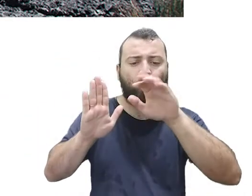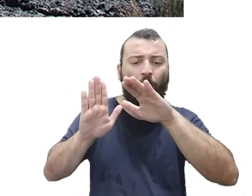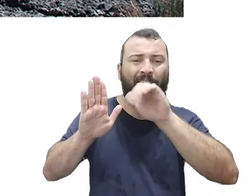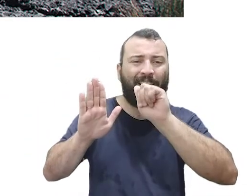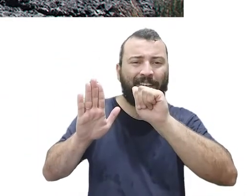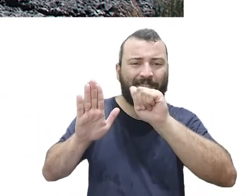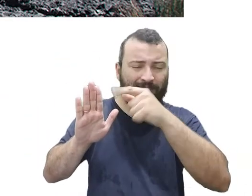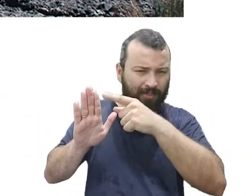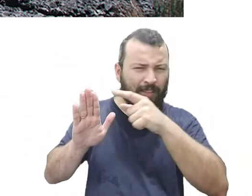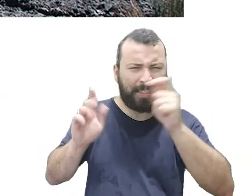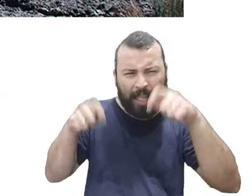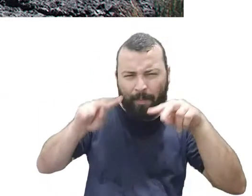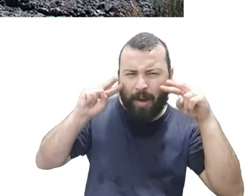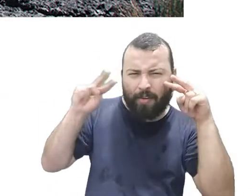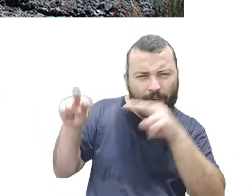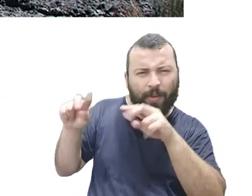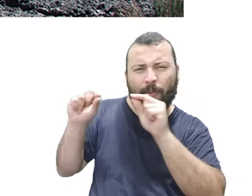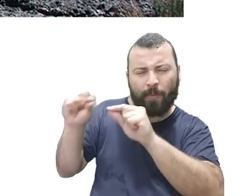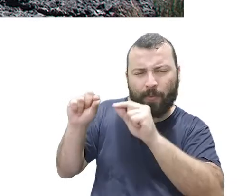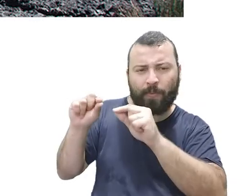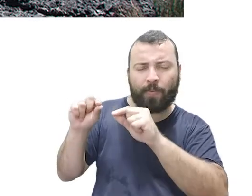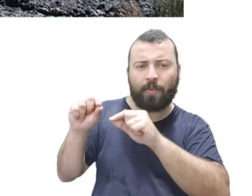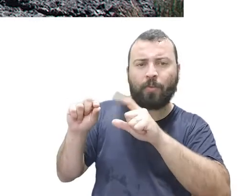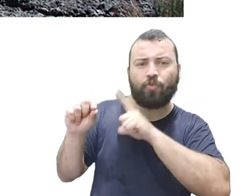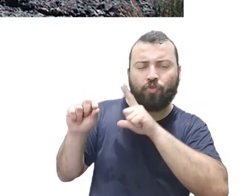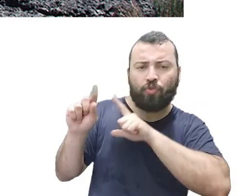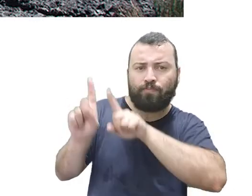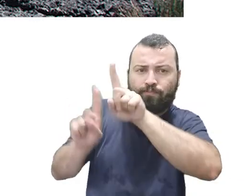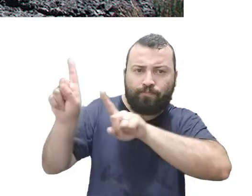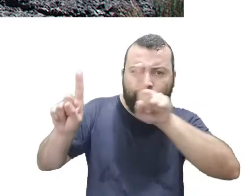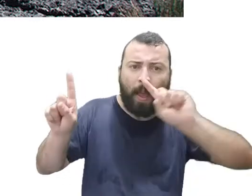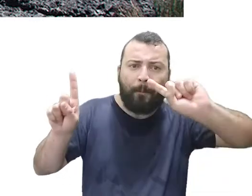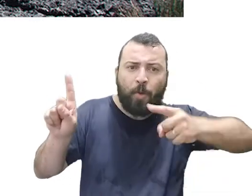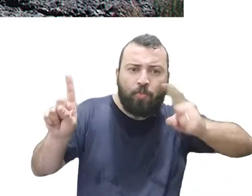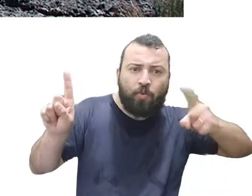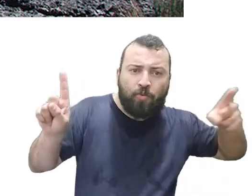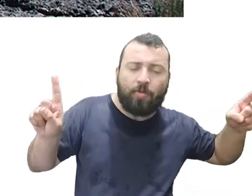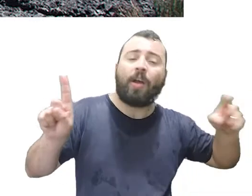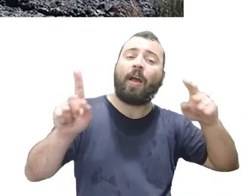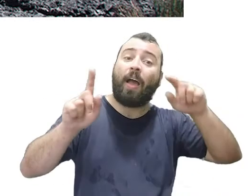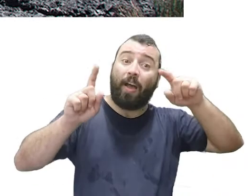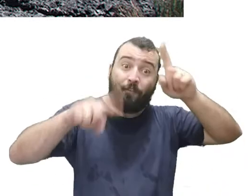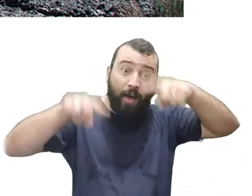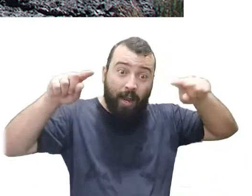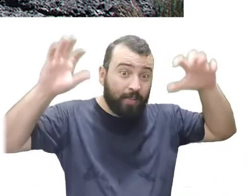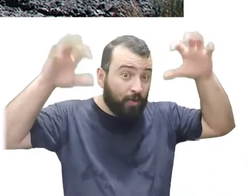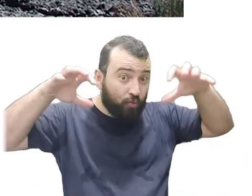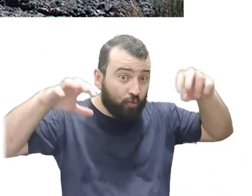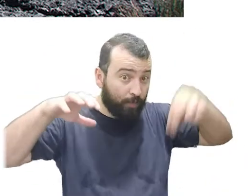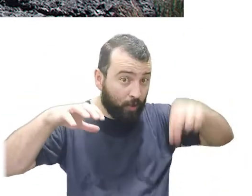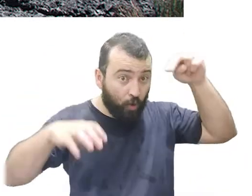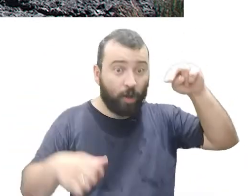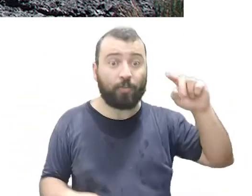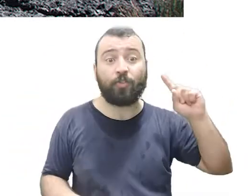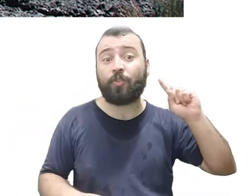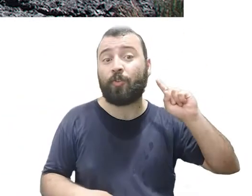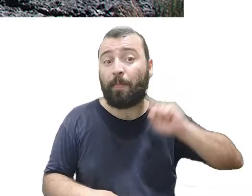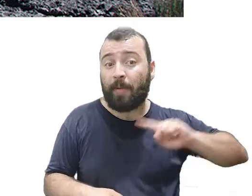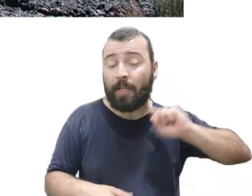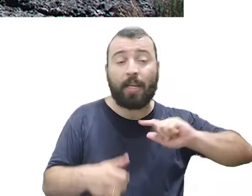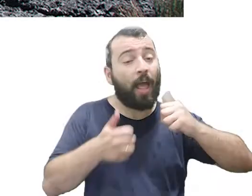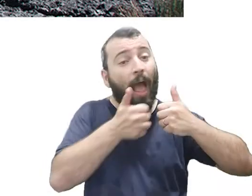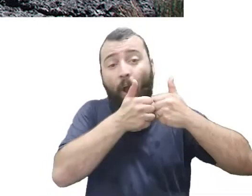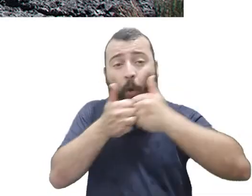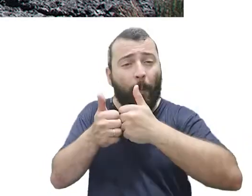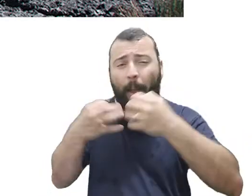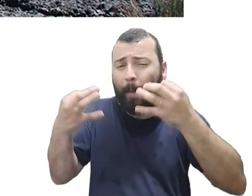Groenlândia. Reparem seguindo a escala milenar, as variações de chuvas no norte de Minas